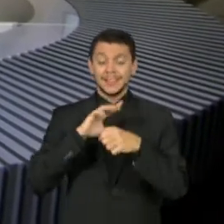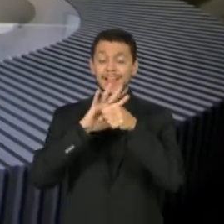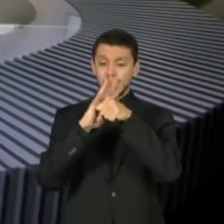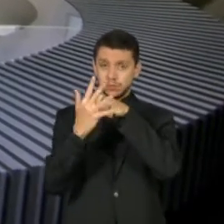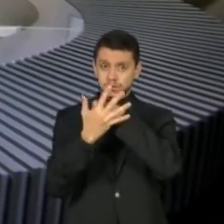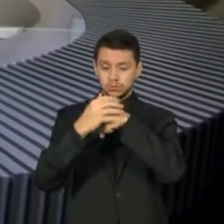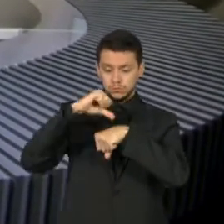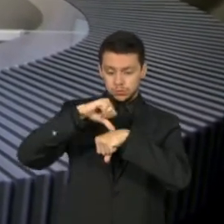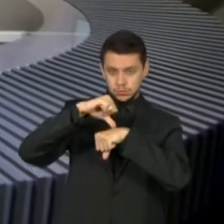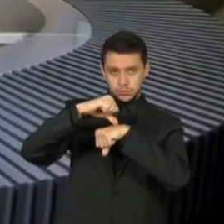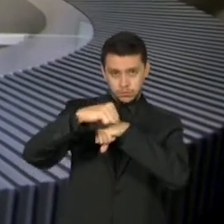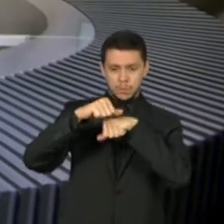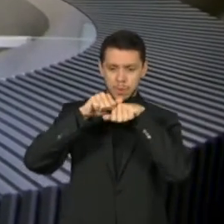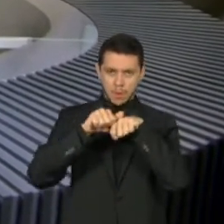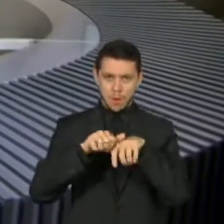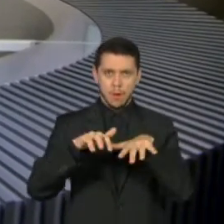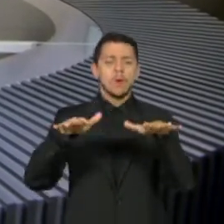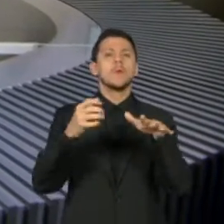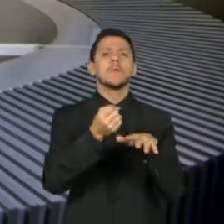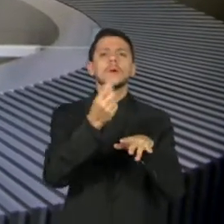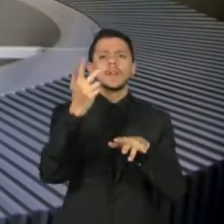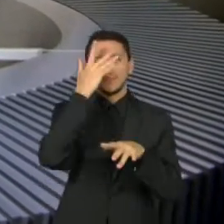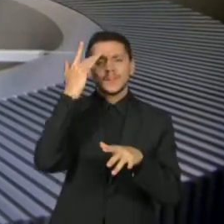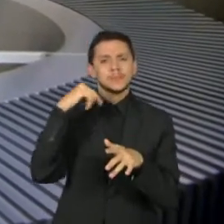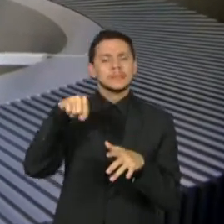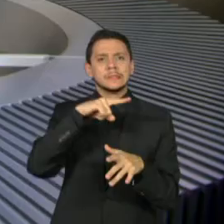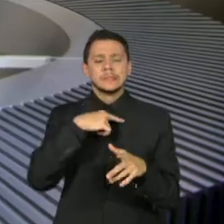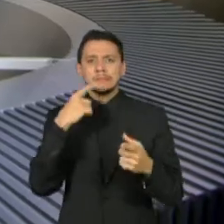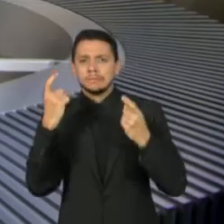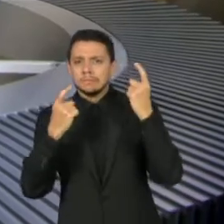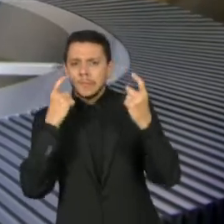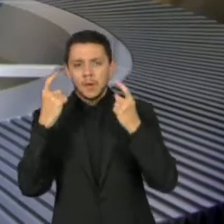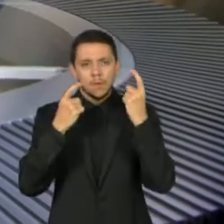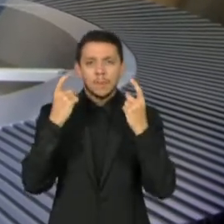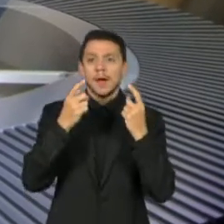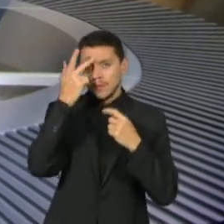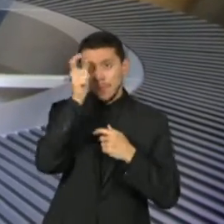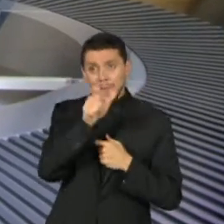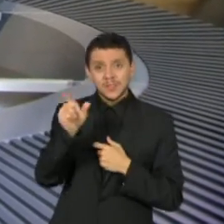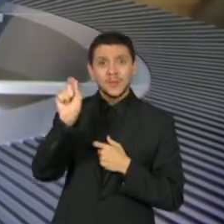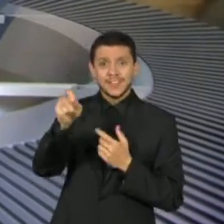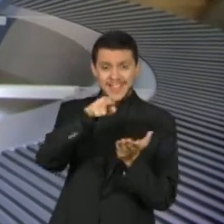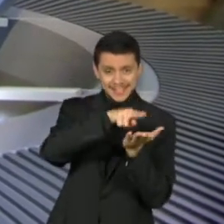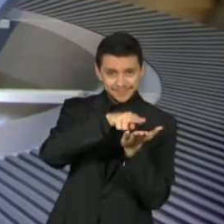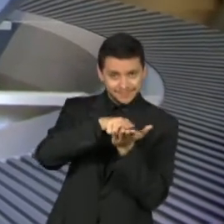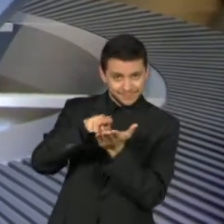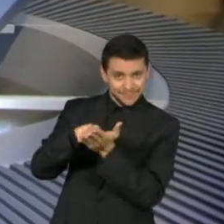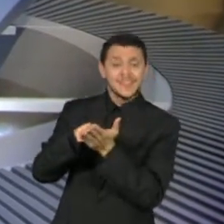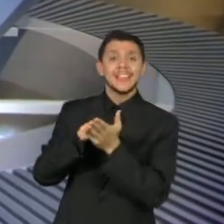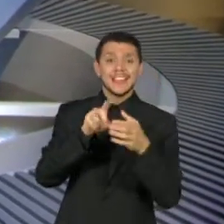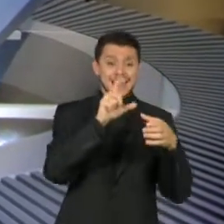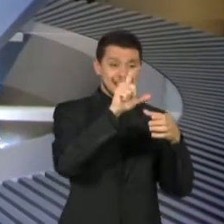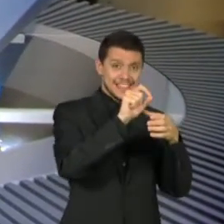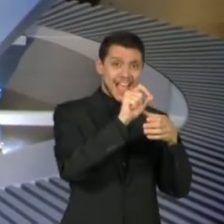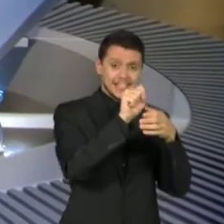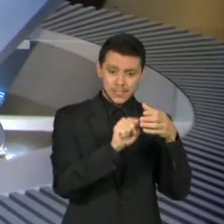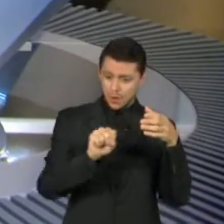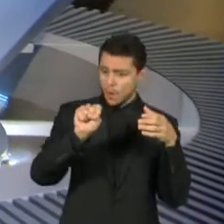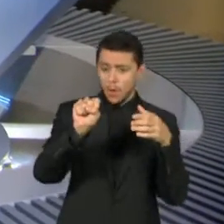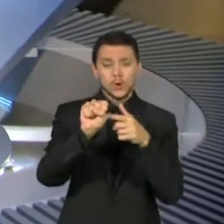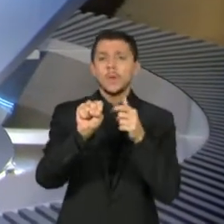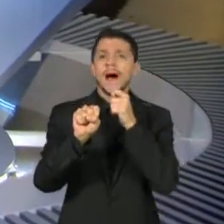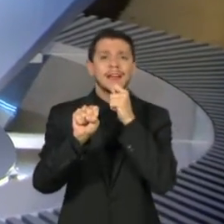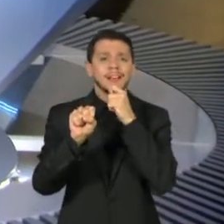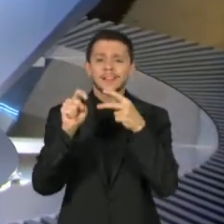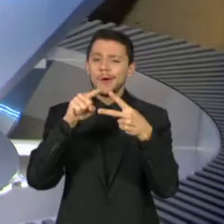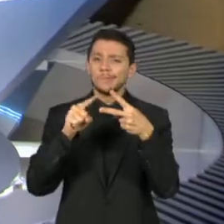esses números preocupam. Dos pacientes internados que evoluem para casos graves, 8 em 10 não concluíram a vacinação.